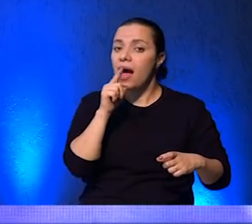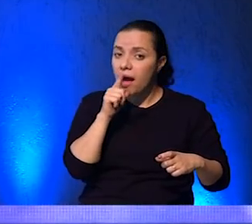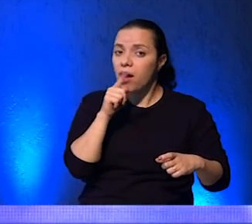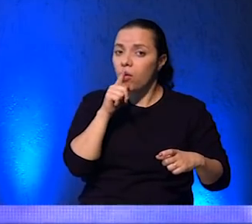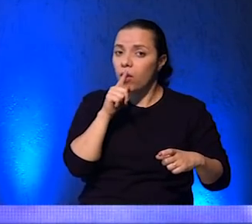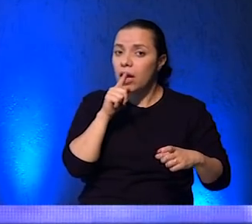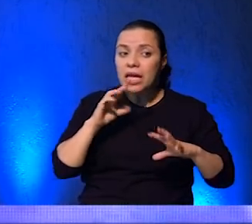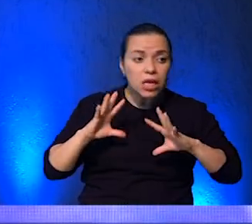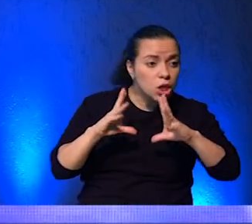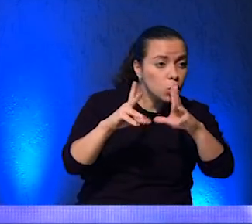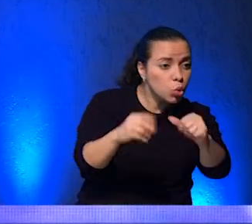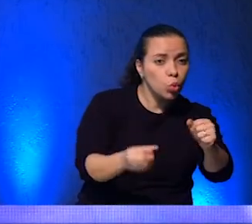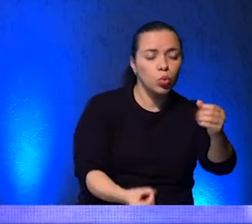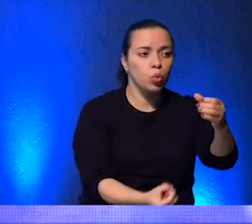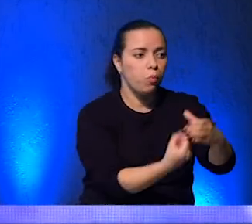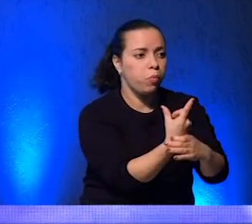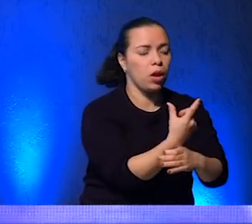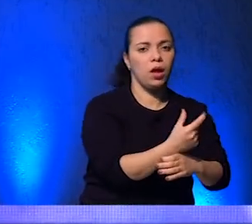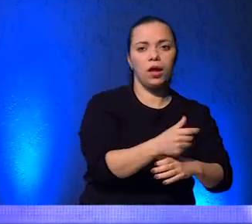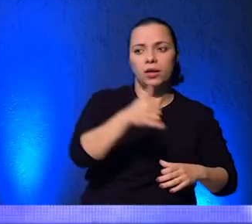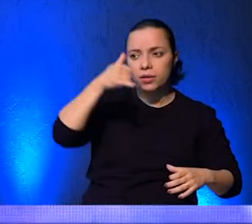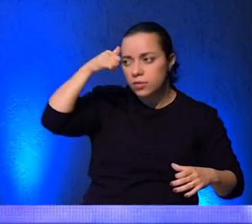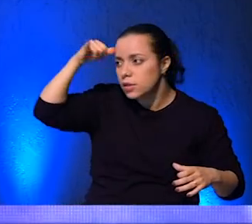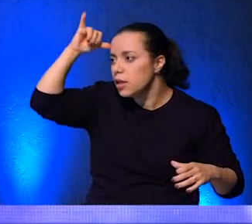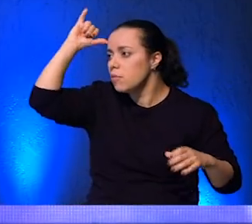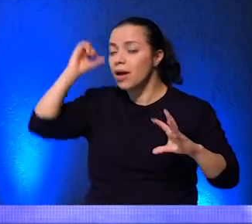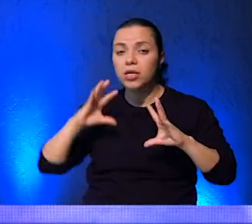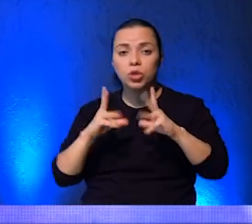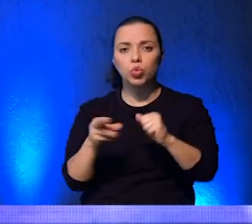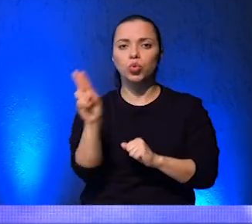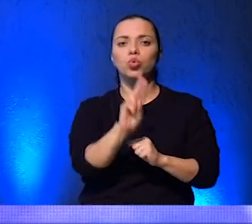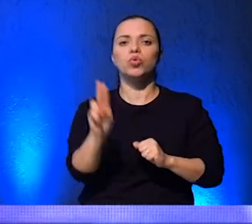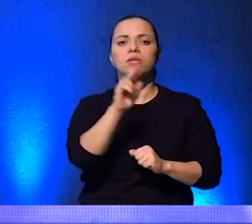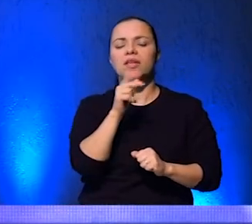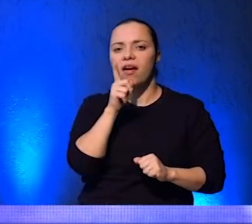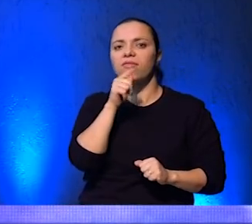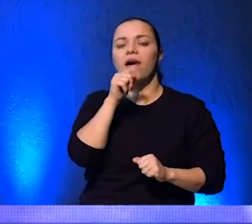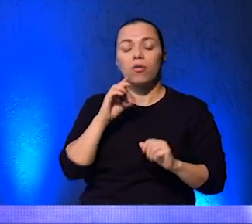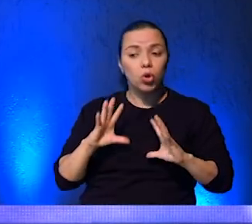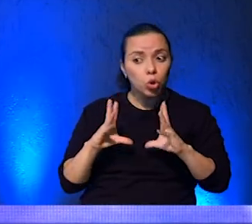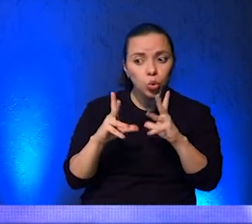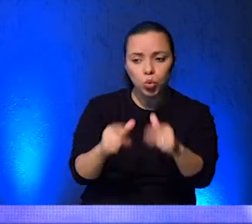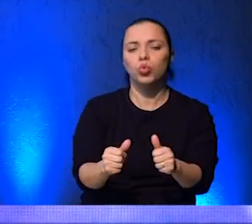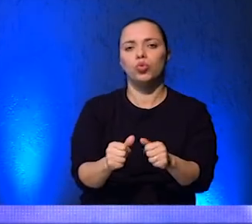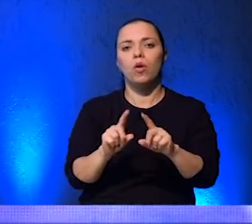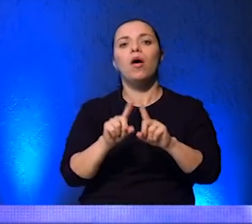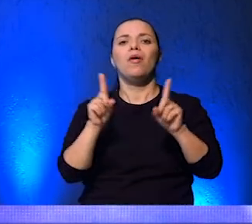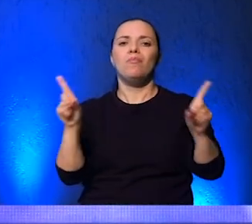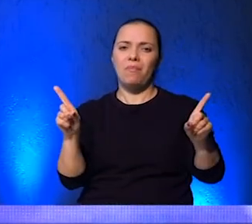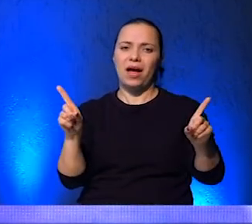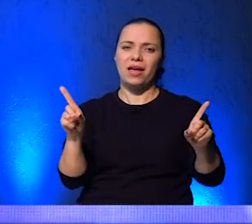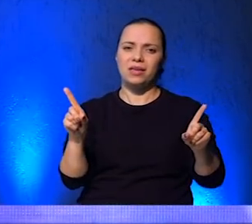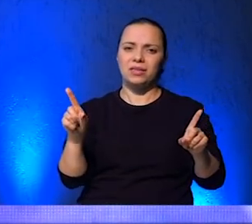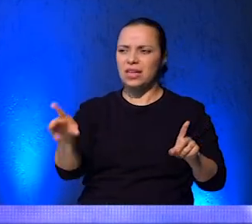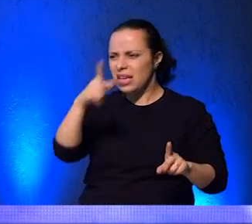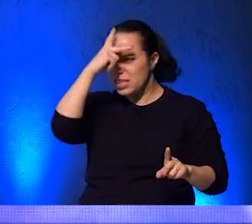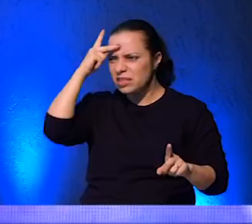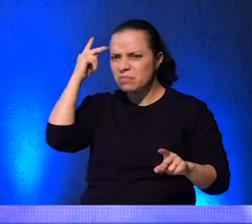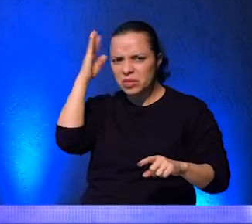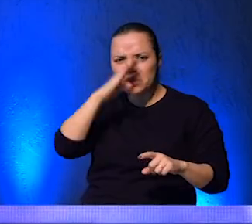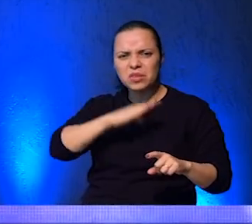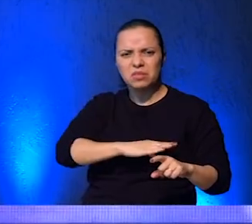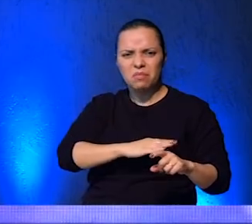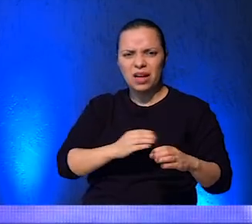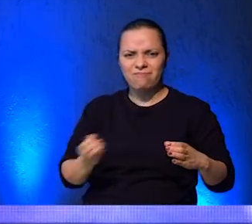dependia da água e entulharam os poços de água que isaque usava sabe